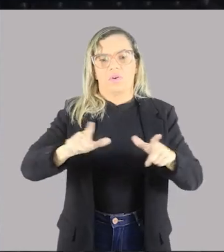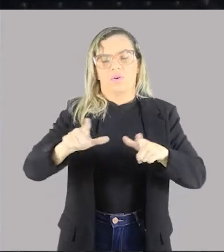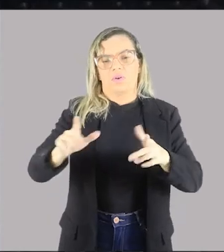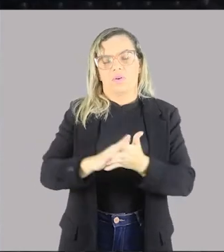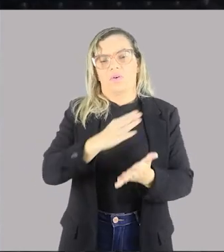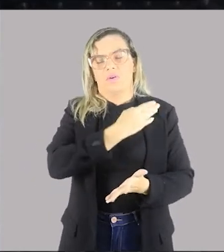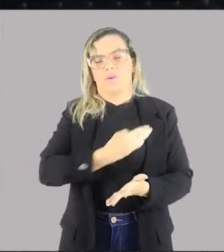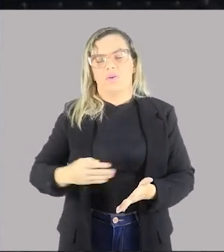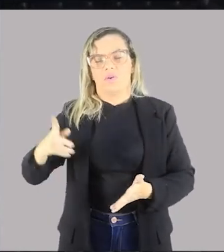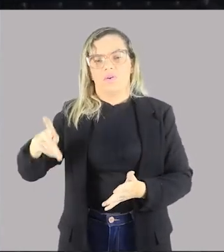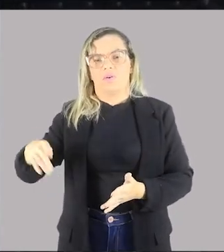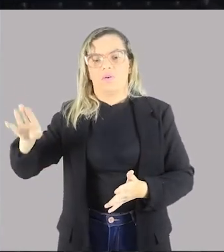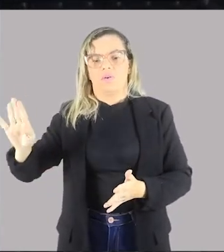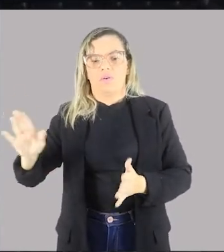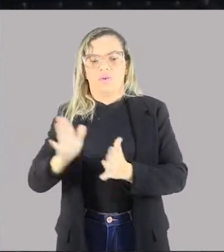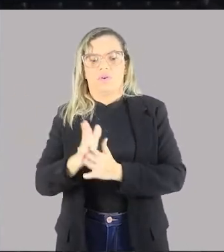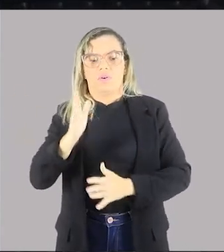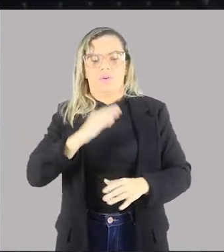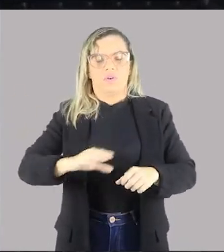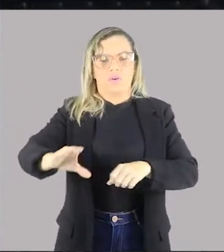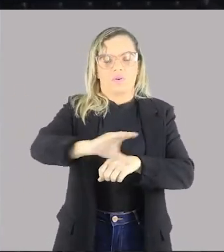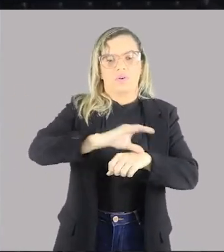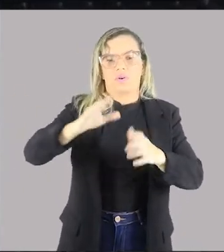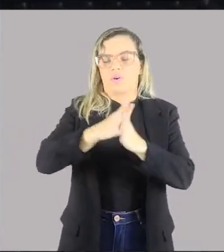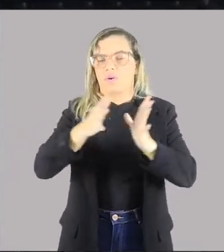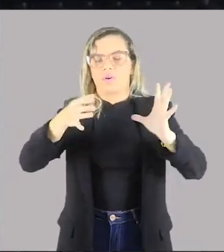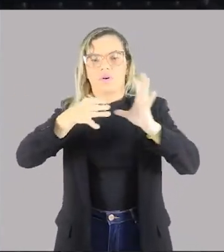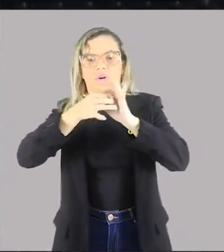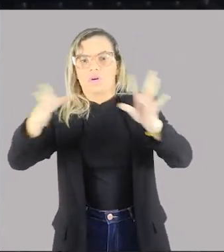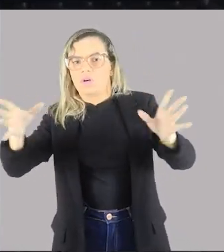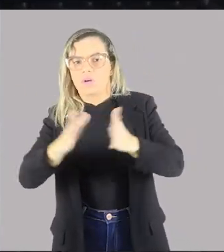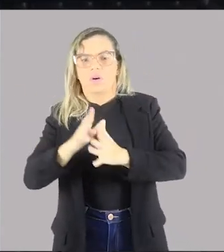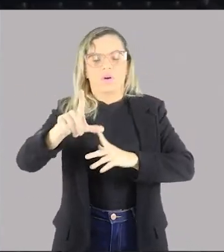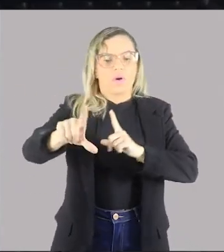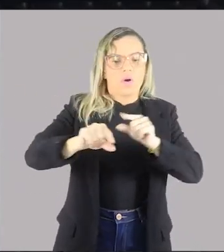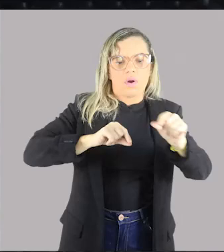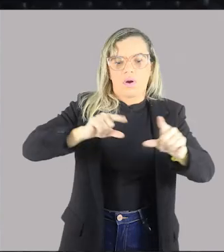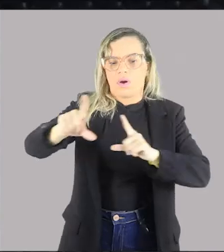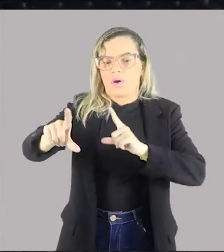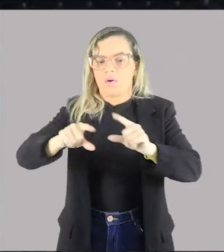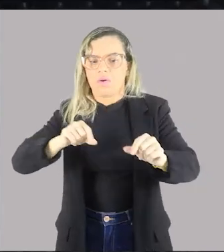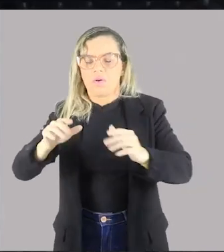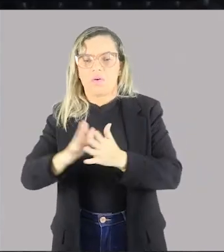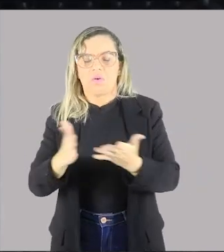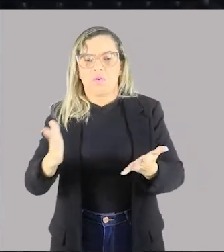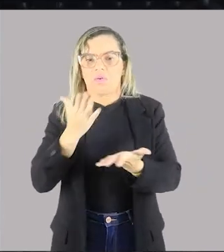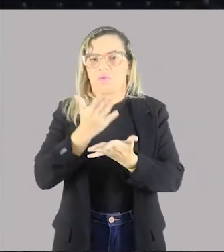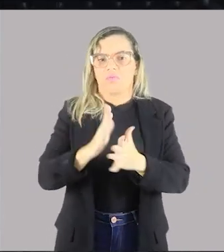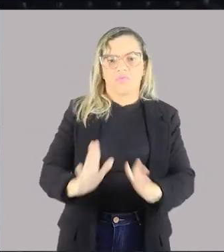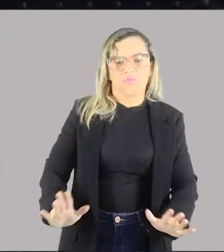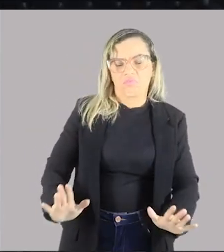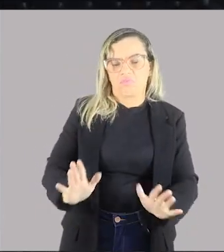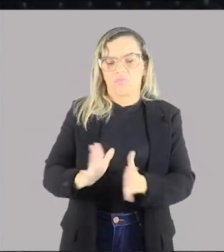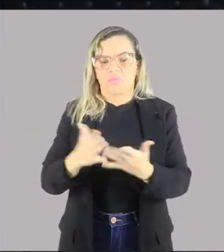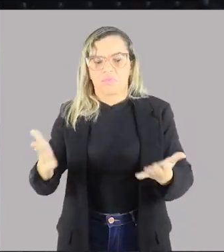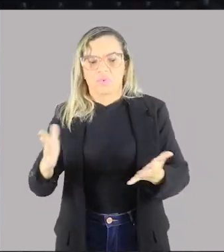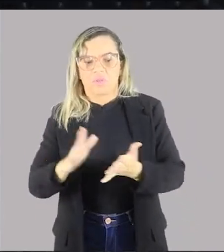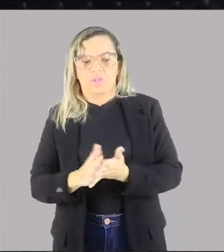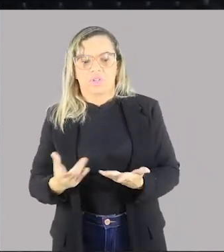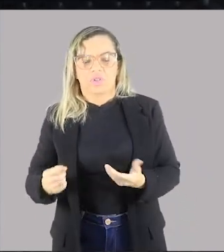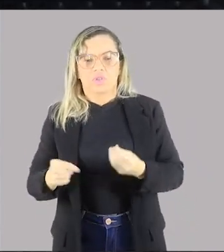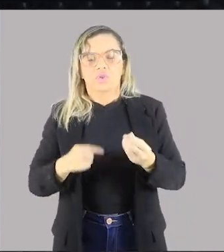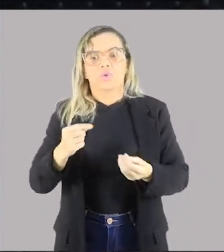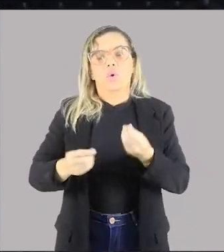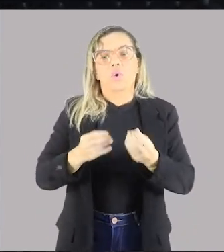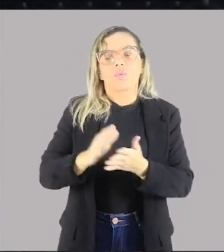particular, seguindo os limites da Constituição, são livres para se associarem ou se desassociarem de partidos, de agremiações,